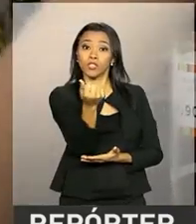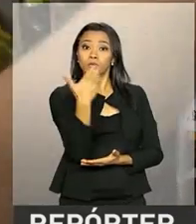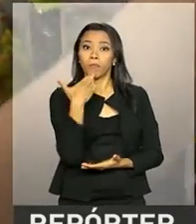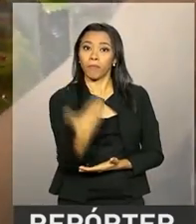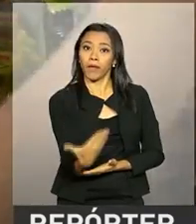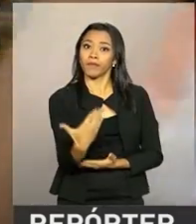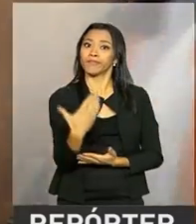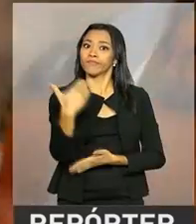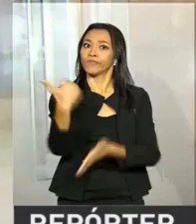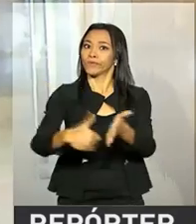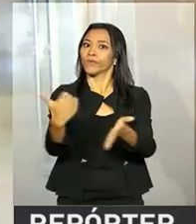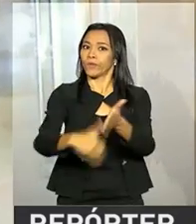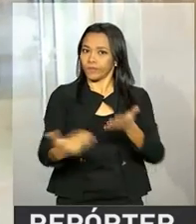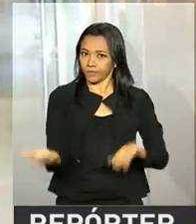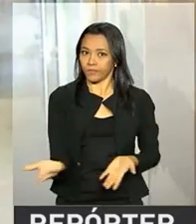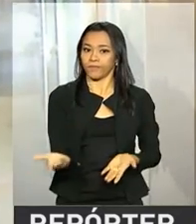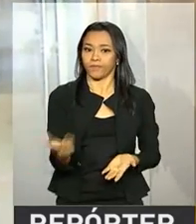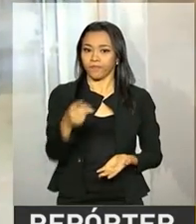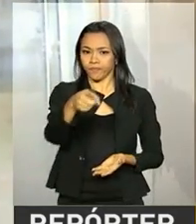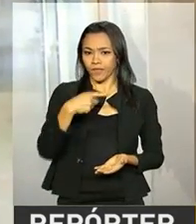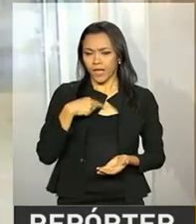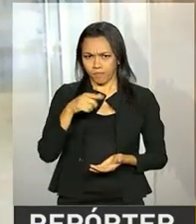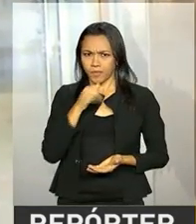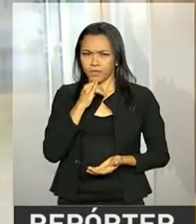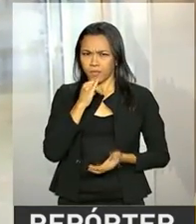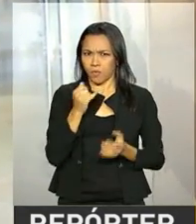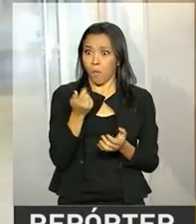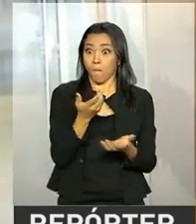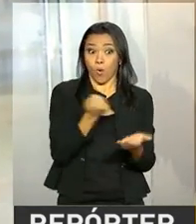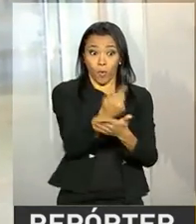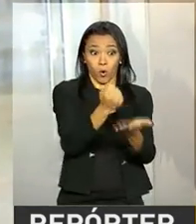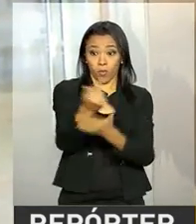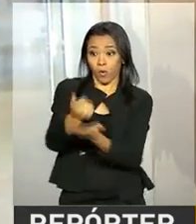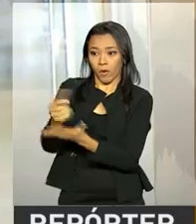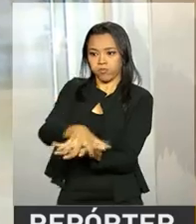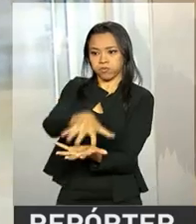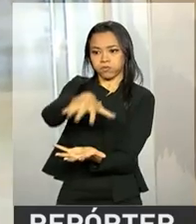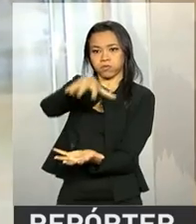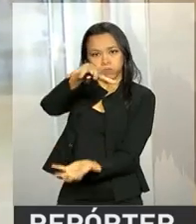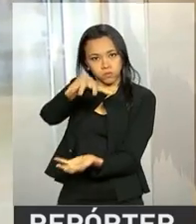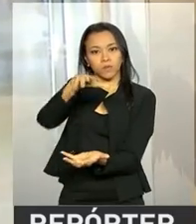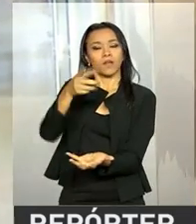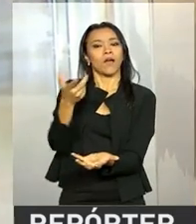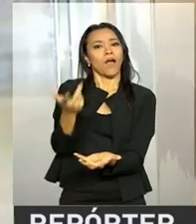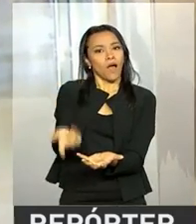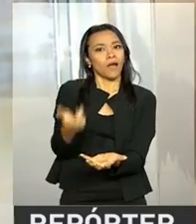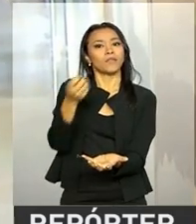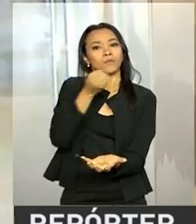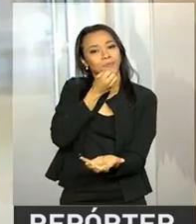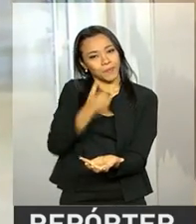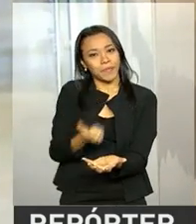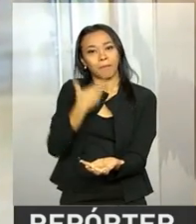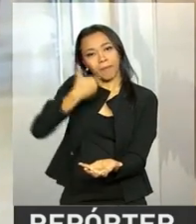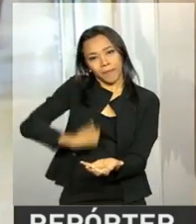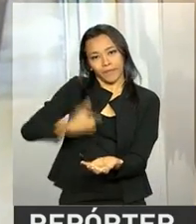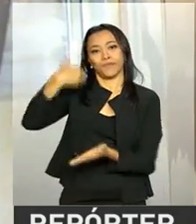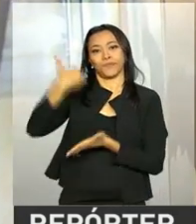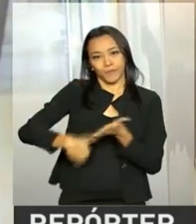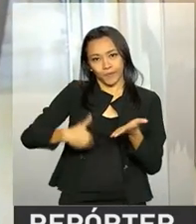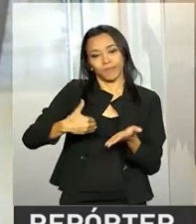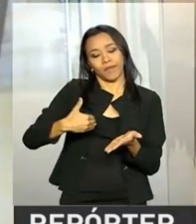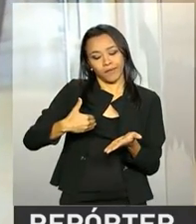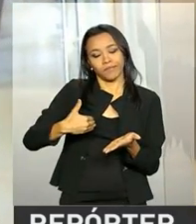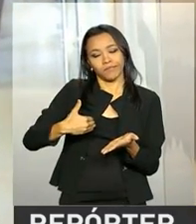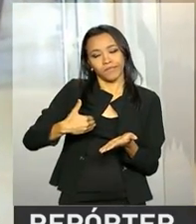pedem uma redução no preço principalmente naquelas vendas maiores vendas grandes né que a gente faz e tudo em uma caixaria sempre pede desconto Às